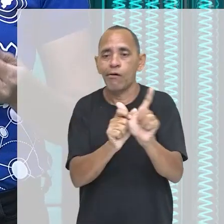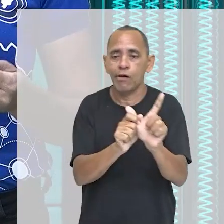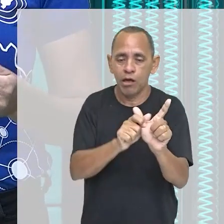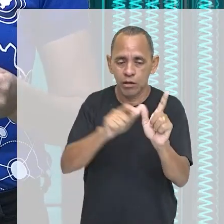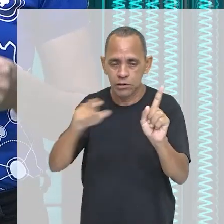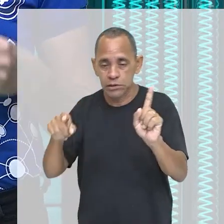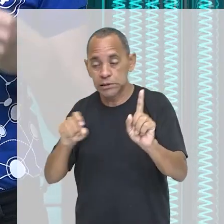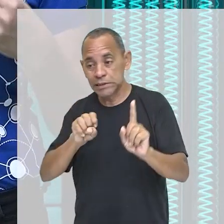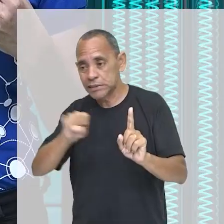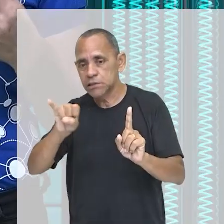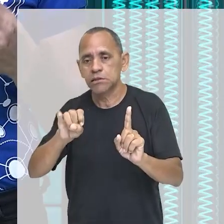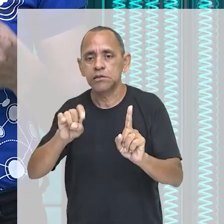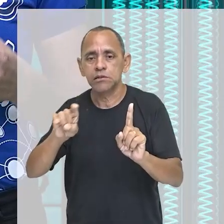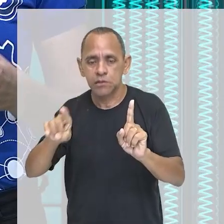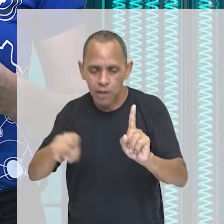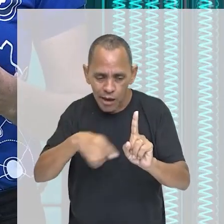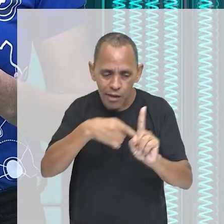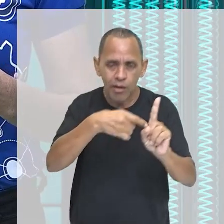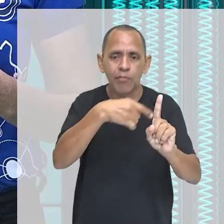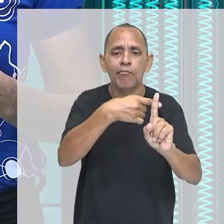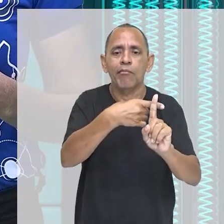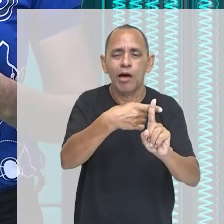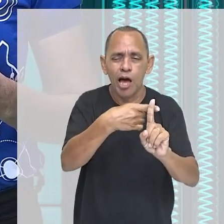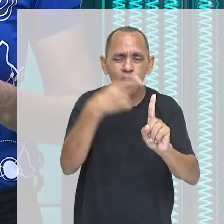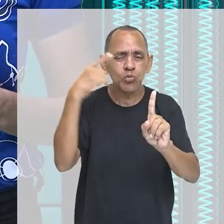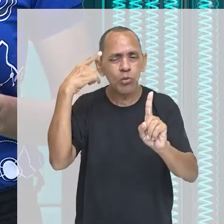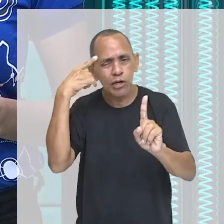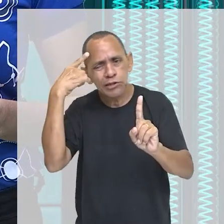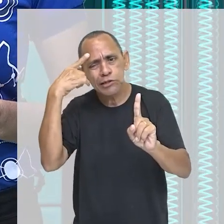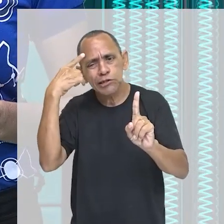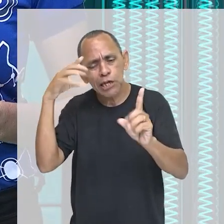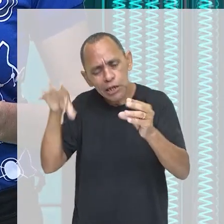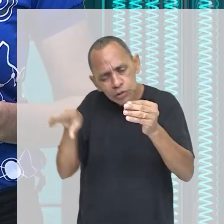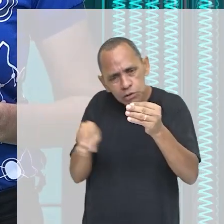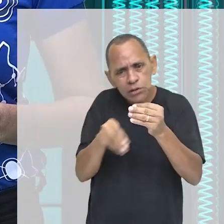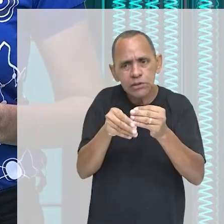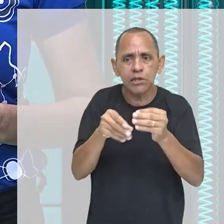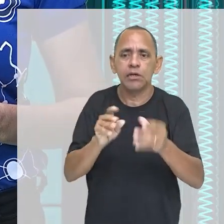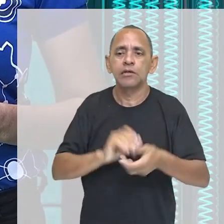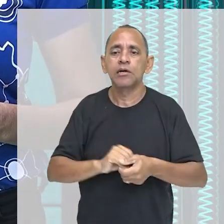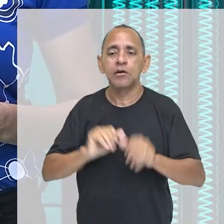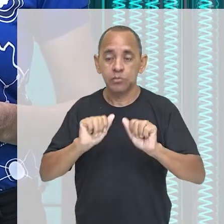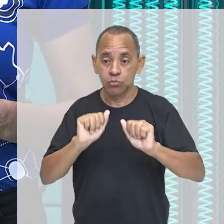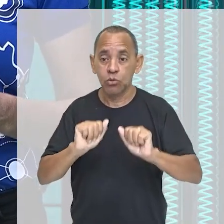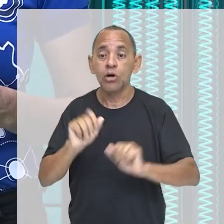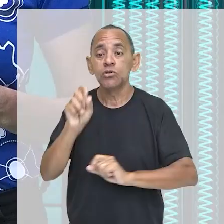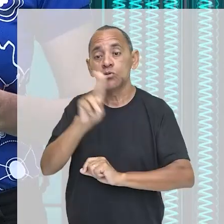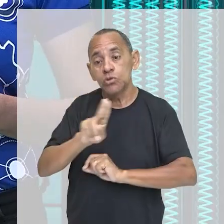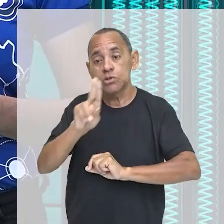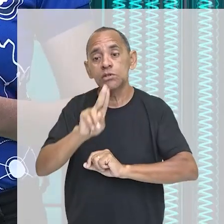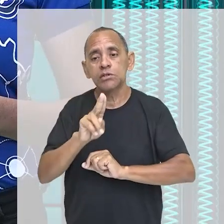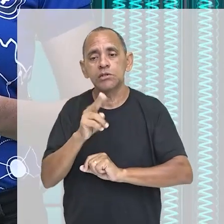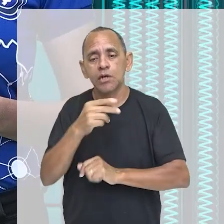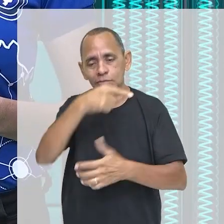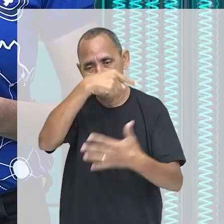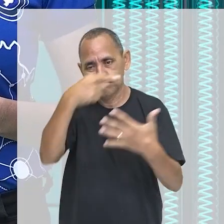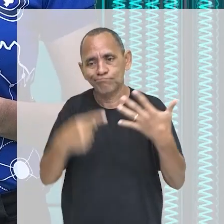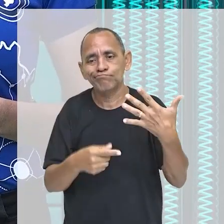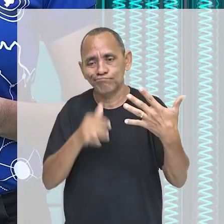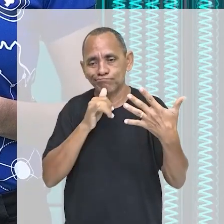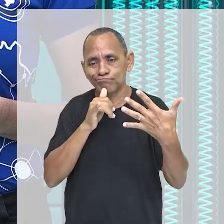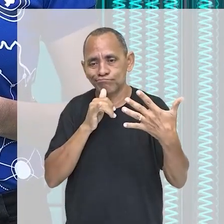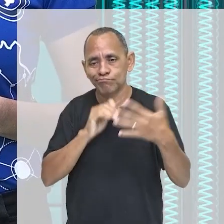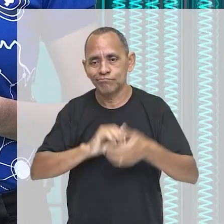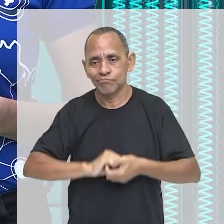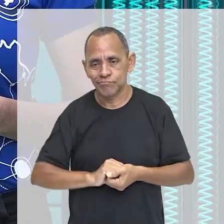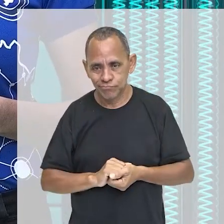quero acrescentar mais uma outra ideia. Então, você utiliza estes exemplos aqui de